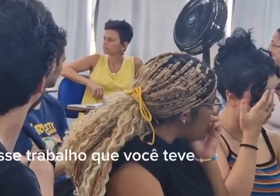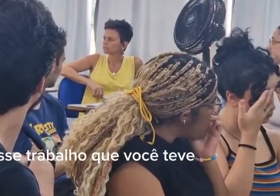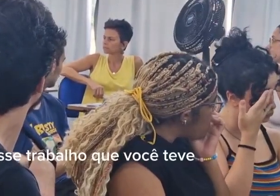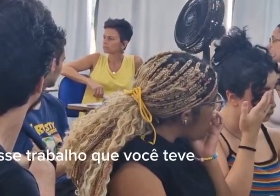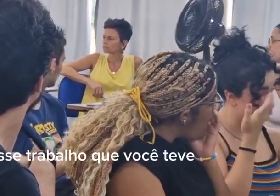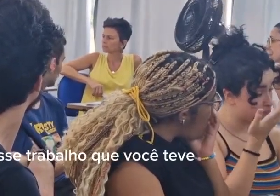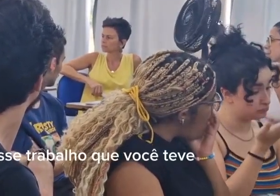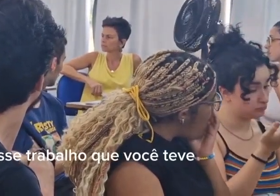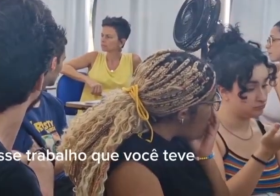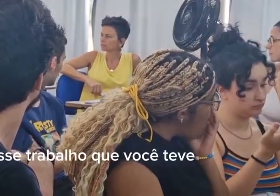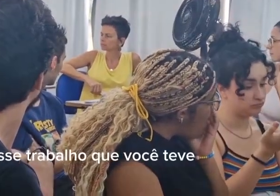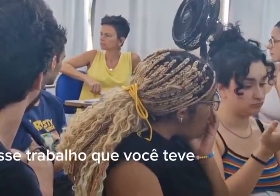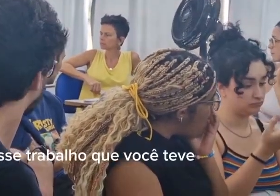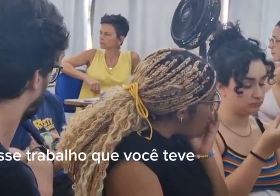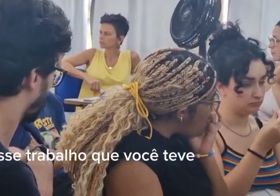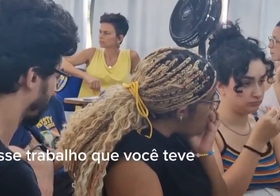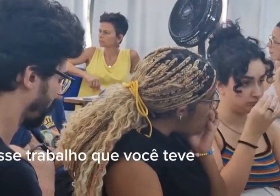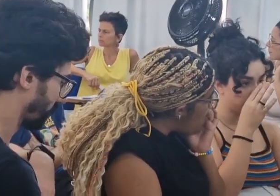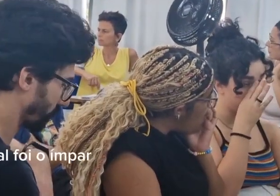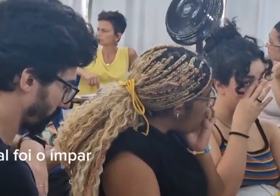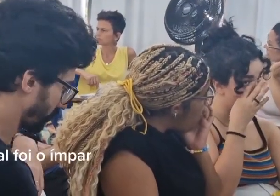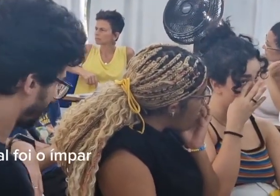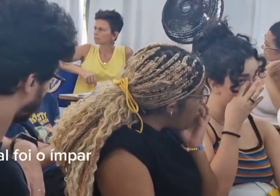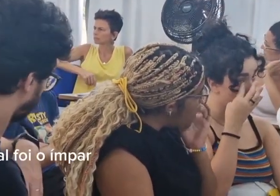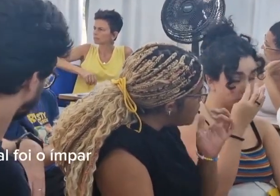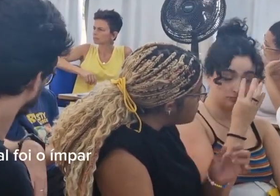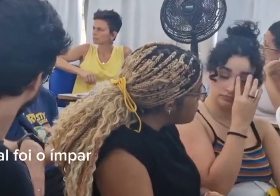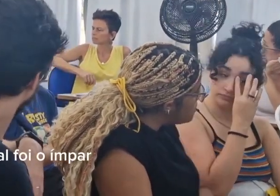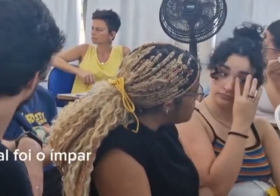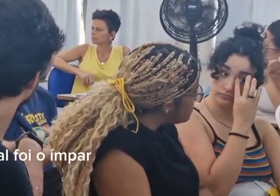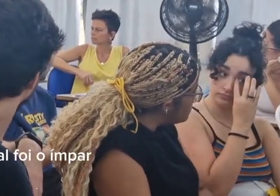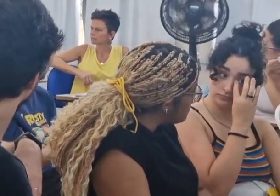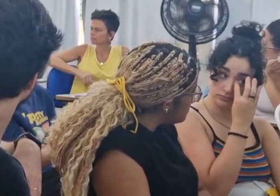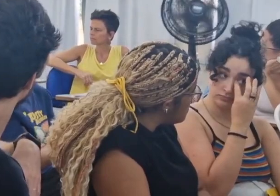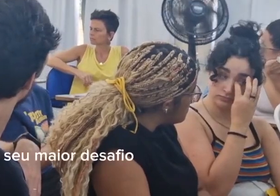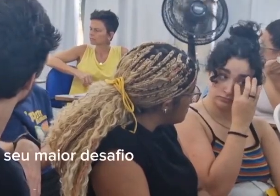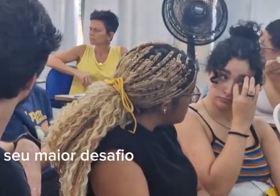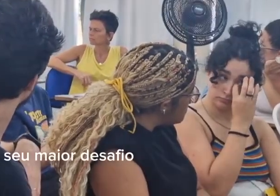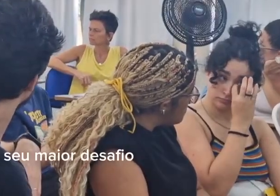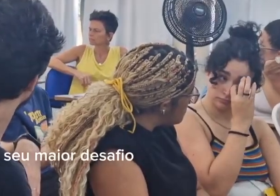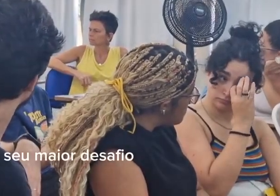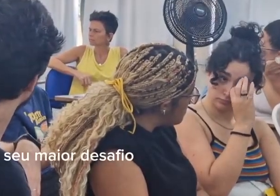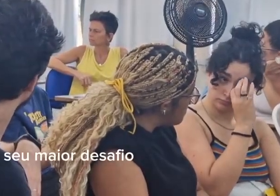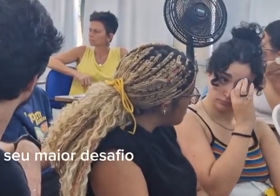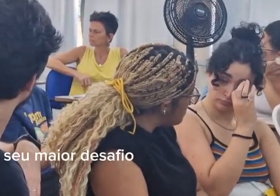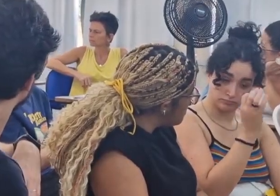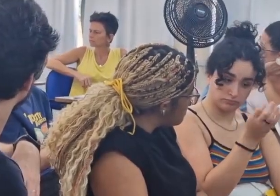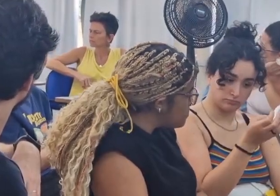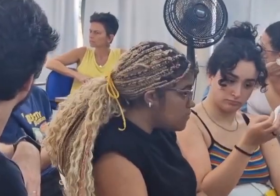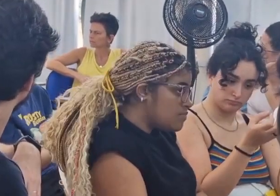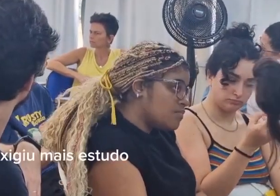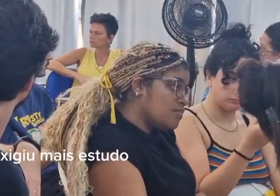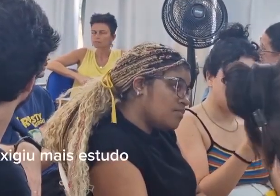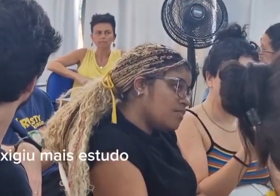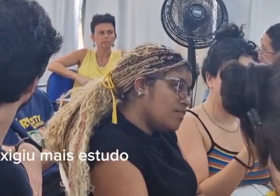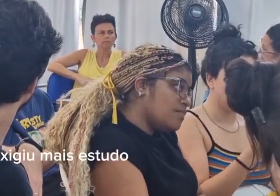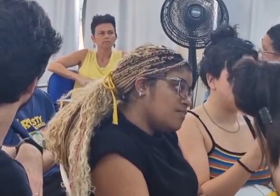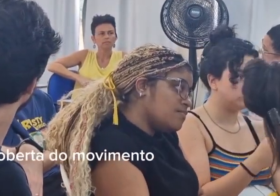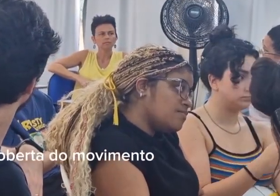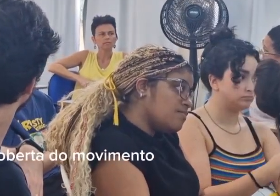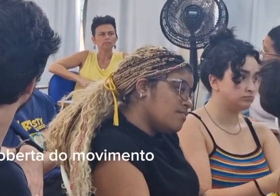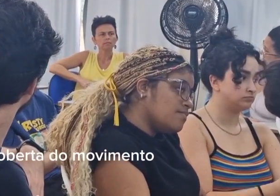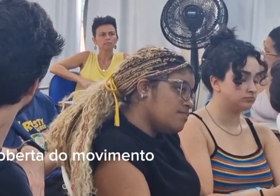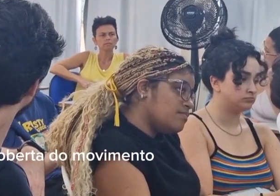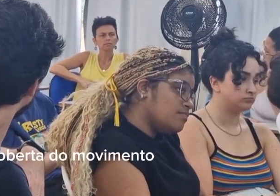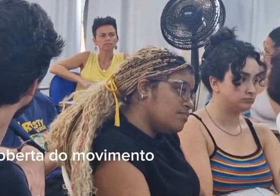ter todo esse trabalho que você teve, qual foi o ímpar que foi o seu maior desafio? Você